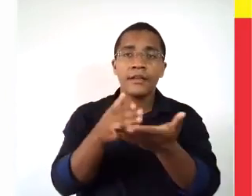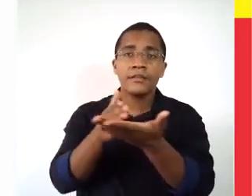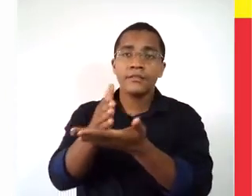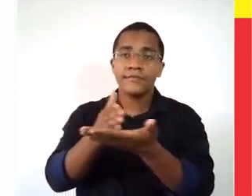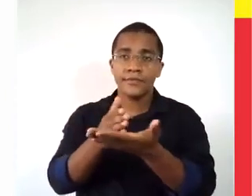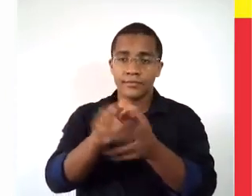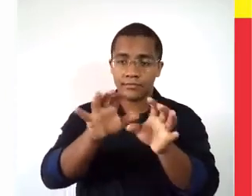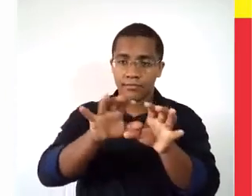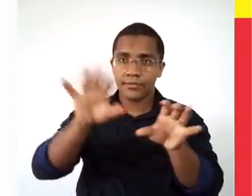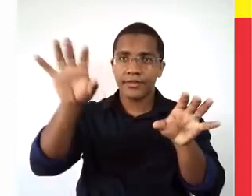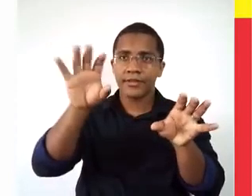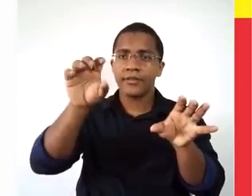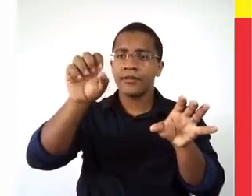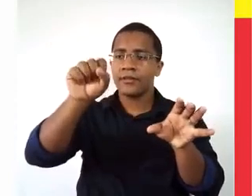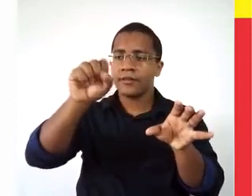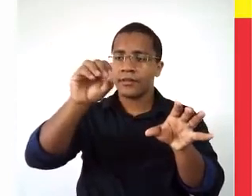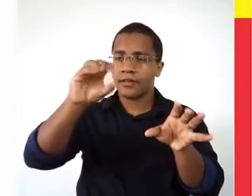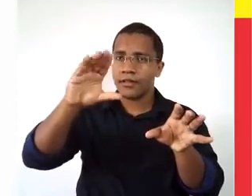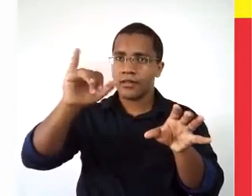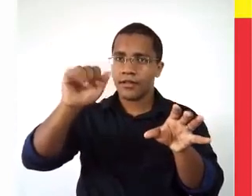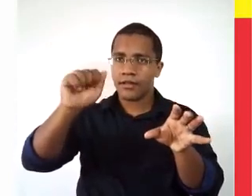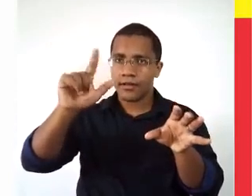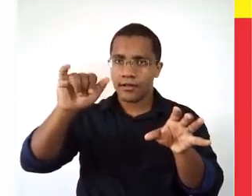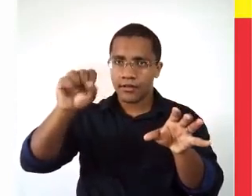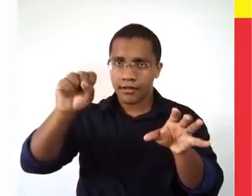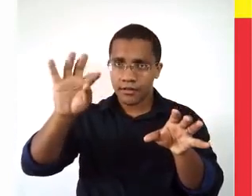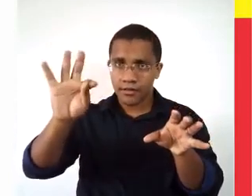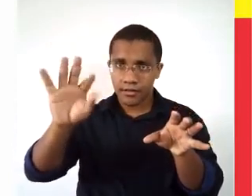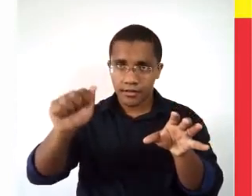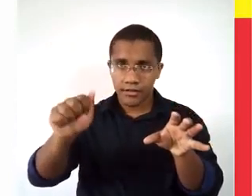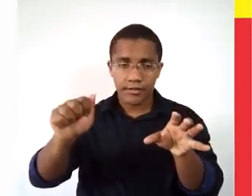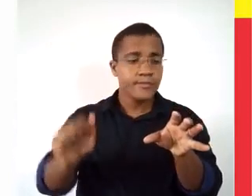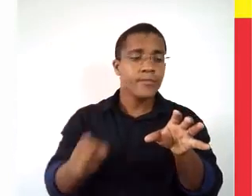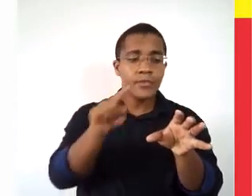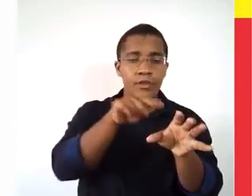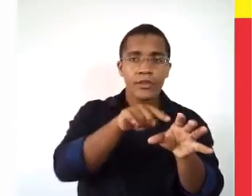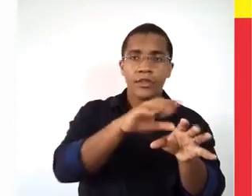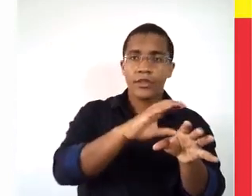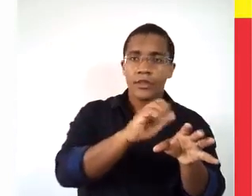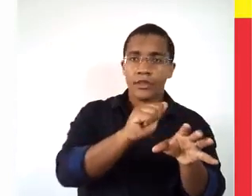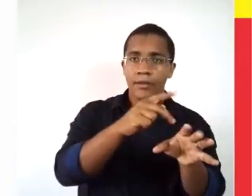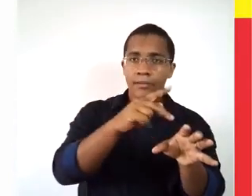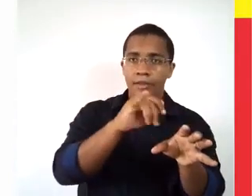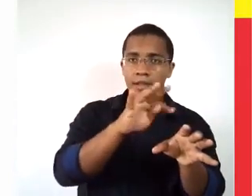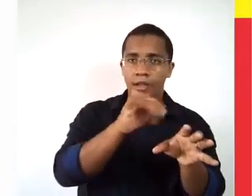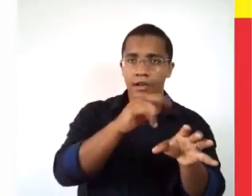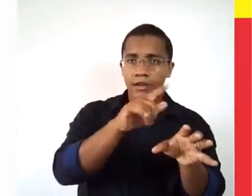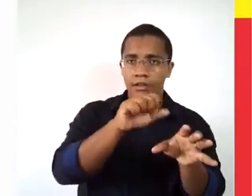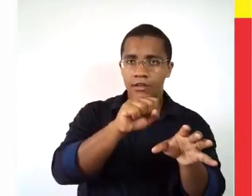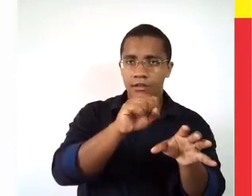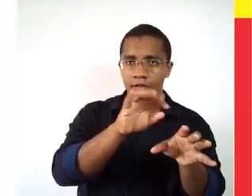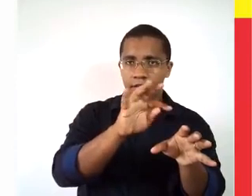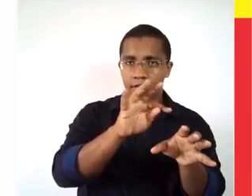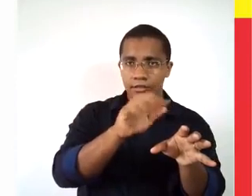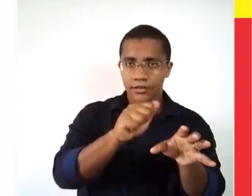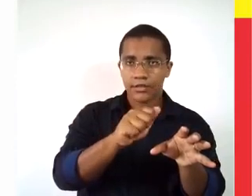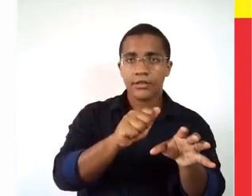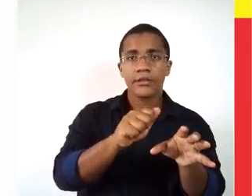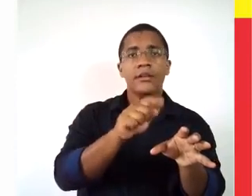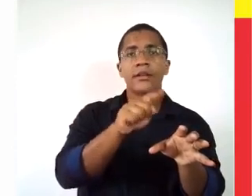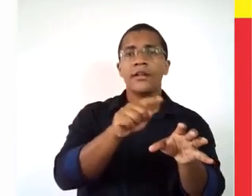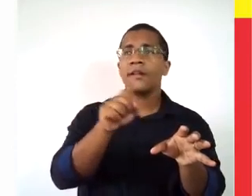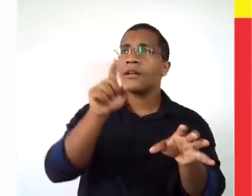uma divisão entre socialista e capitalista, tá? A divisão socialista da Alemanha foi dividida em